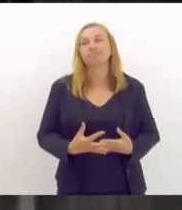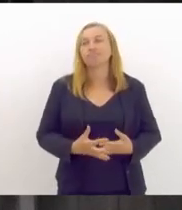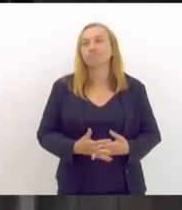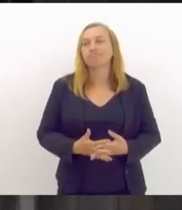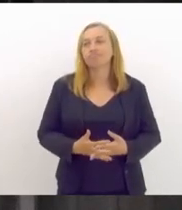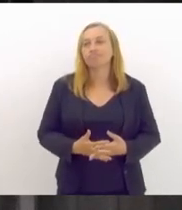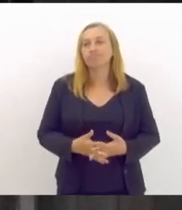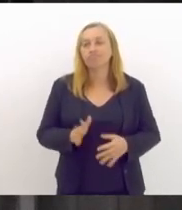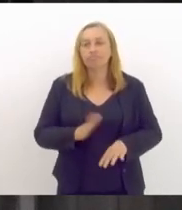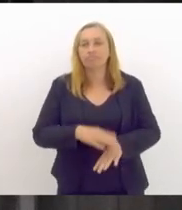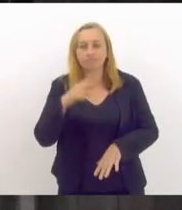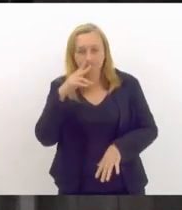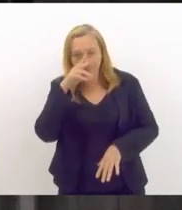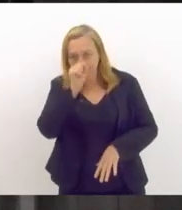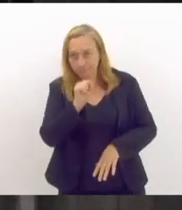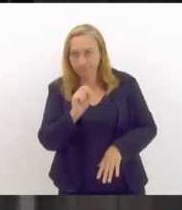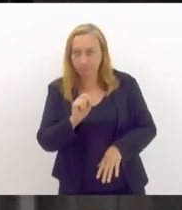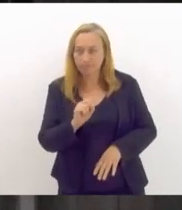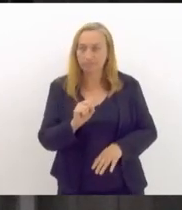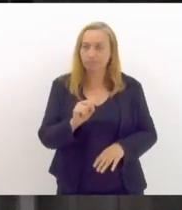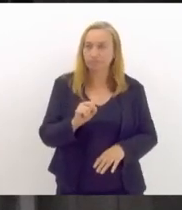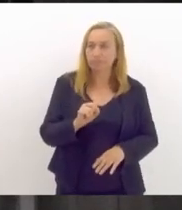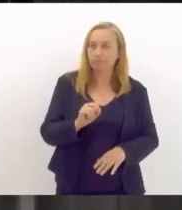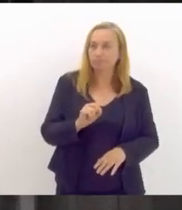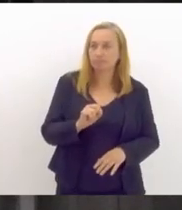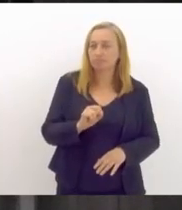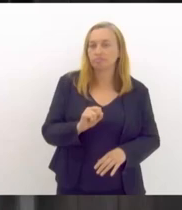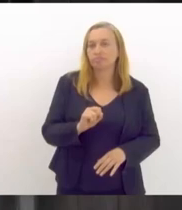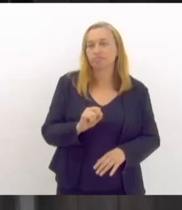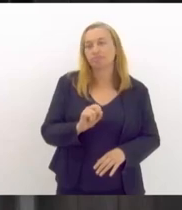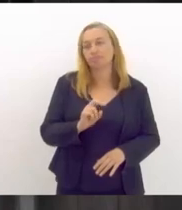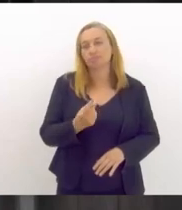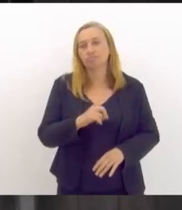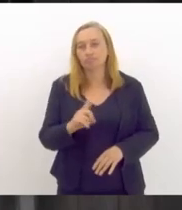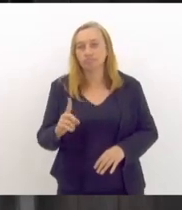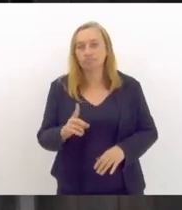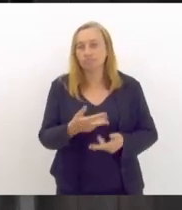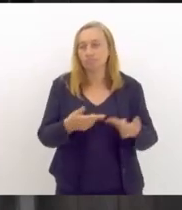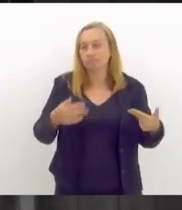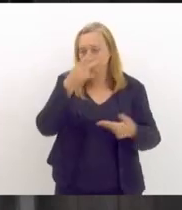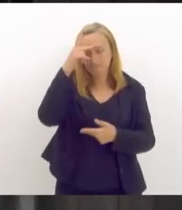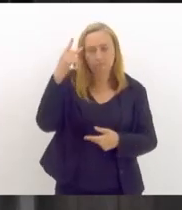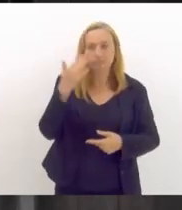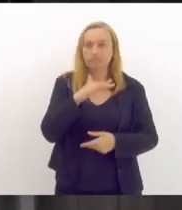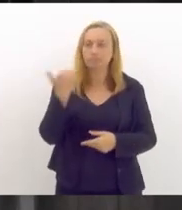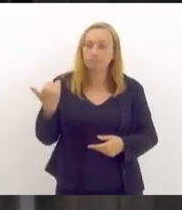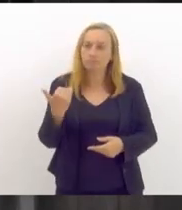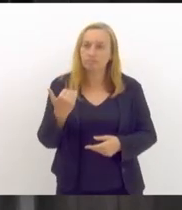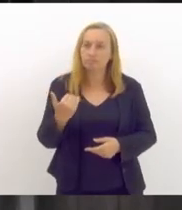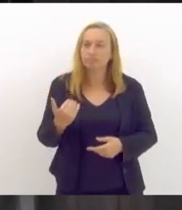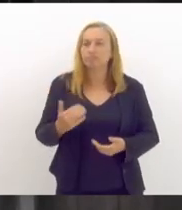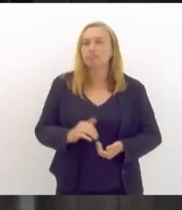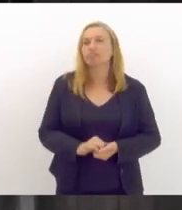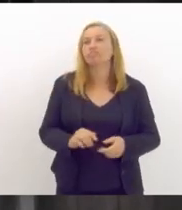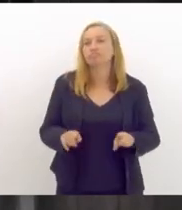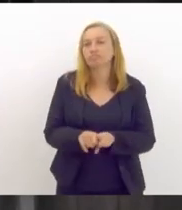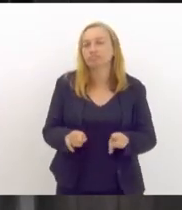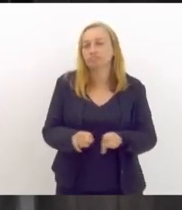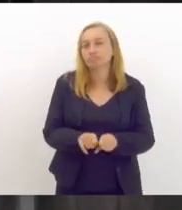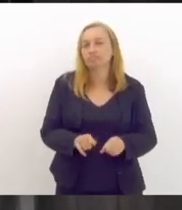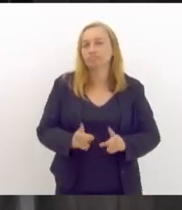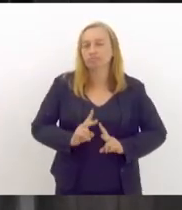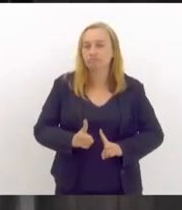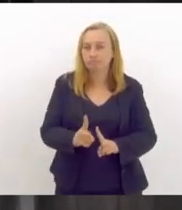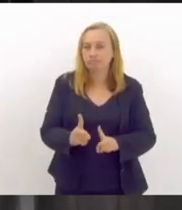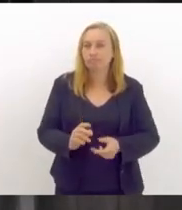mais forte ou aquele que atleta várias pessoas morreram fiz questão de estar ali e vamos estar nesse mandato também fazendo isso